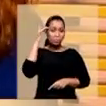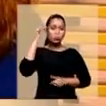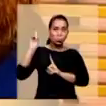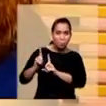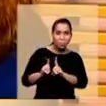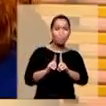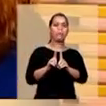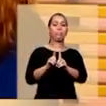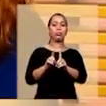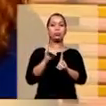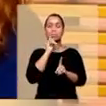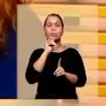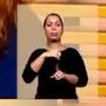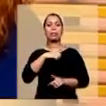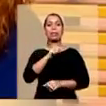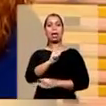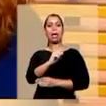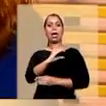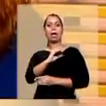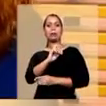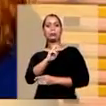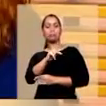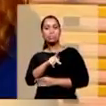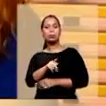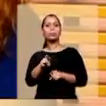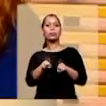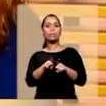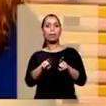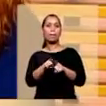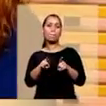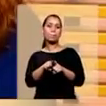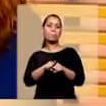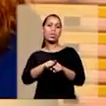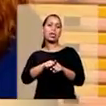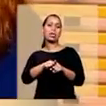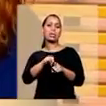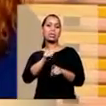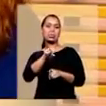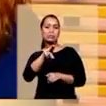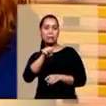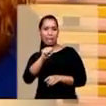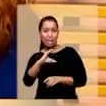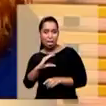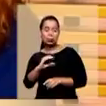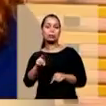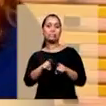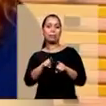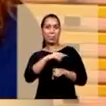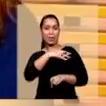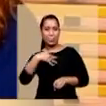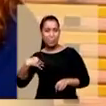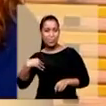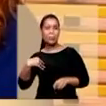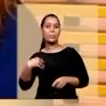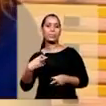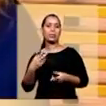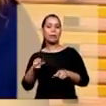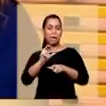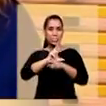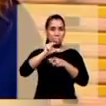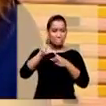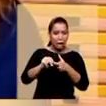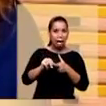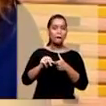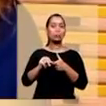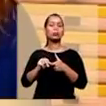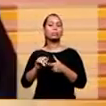parceiros, nós temos a CIRP, Sistema S, os sindicatos nos trouxeram, né, o que o mercado